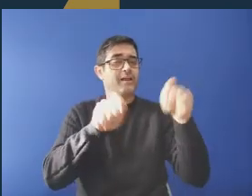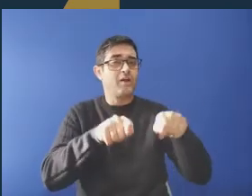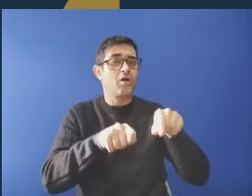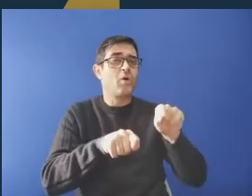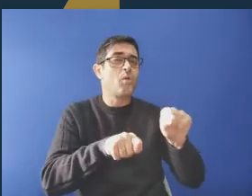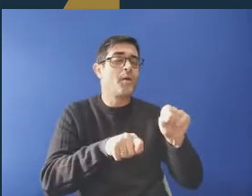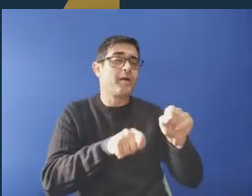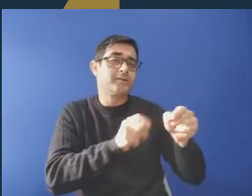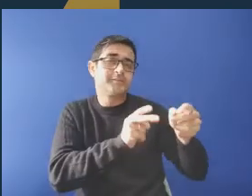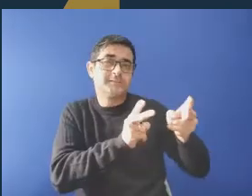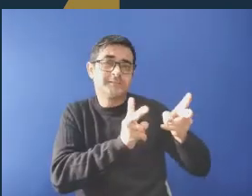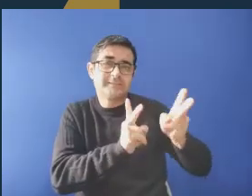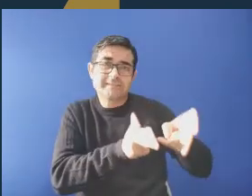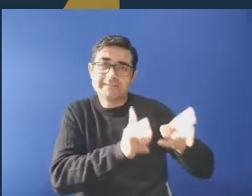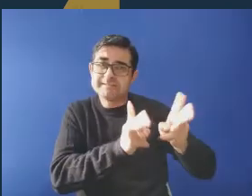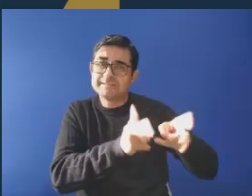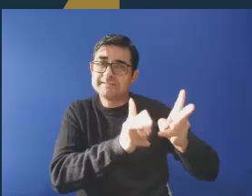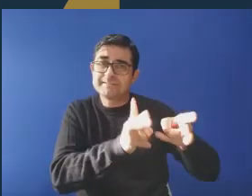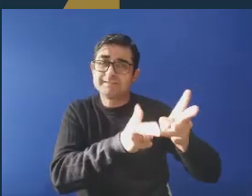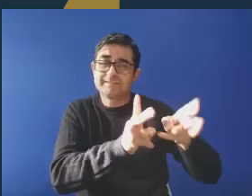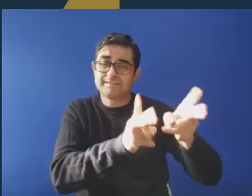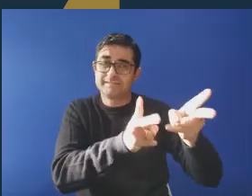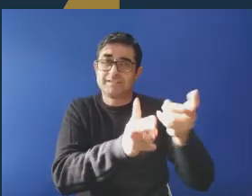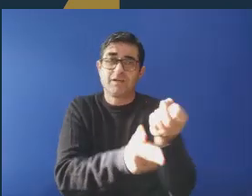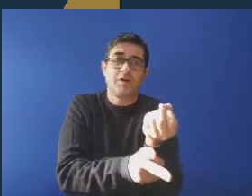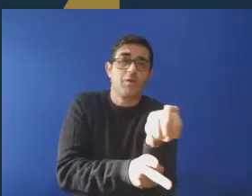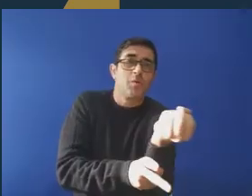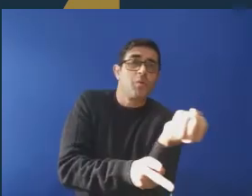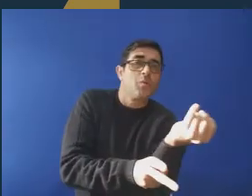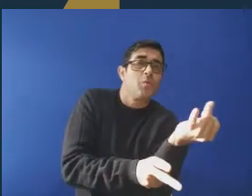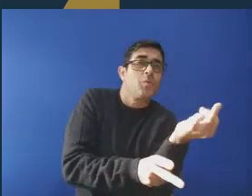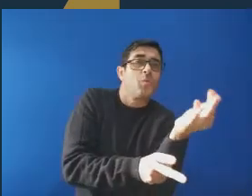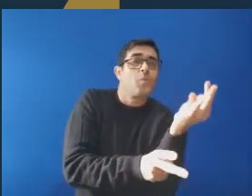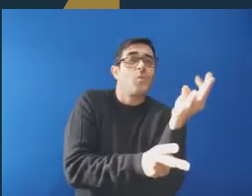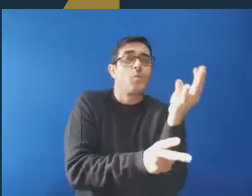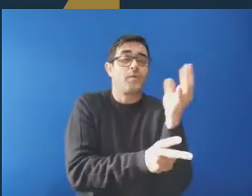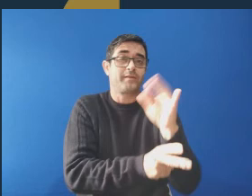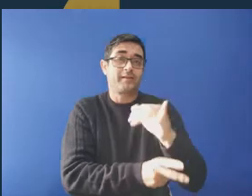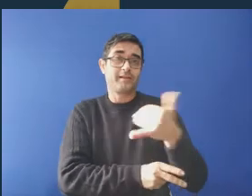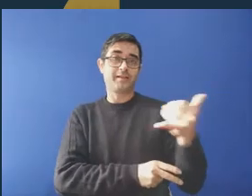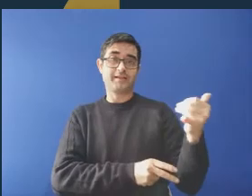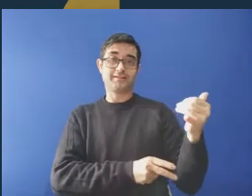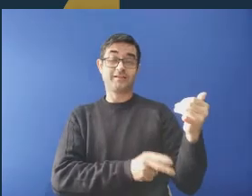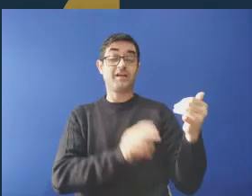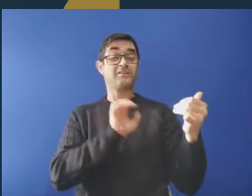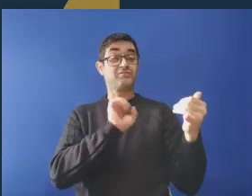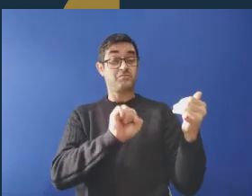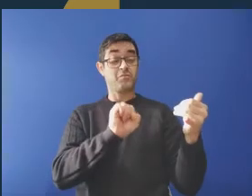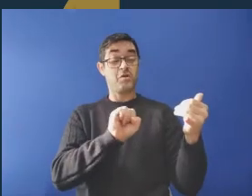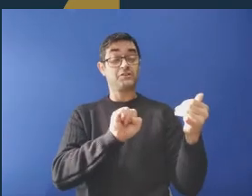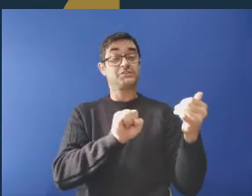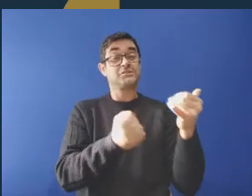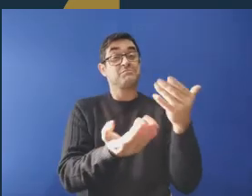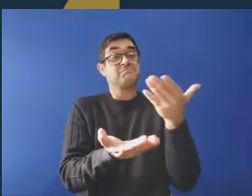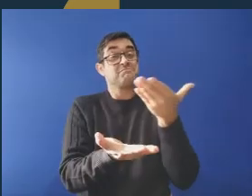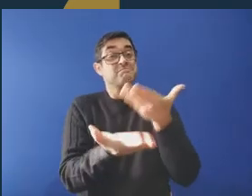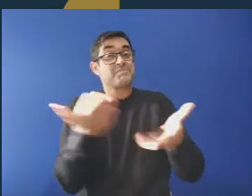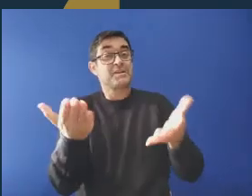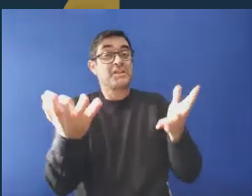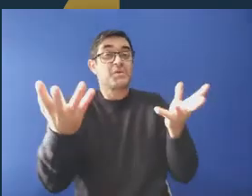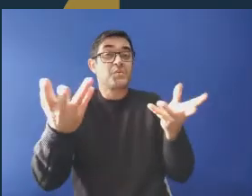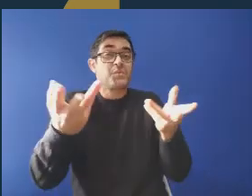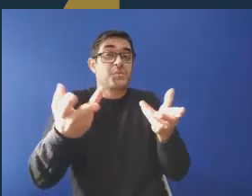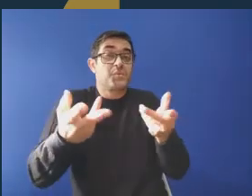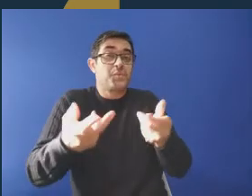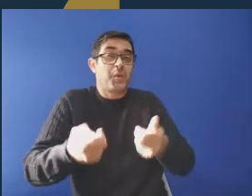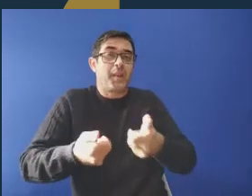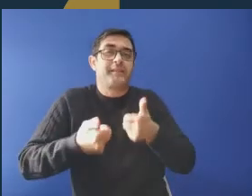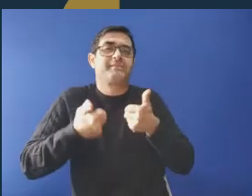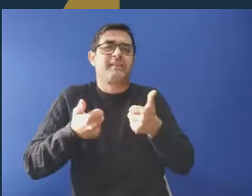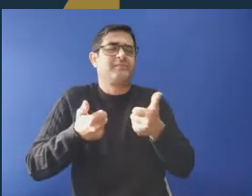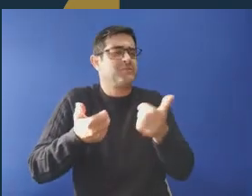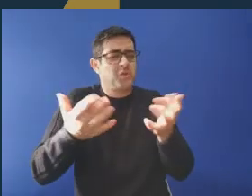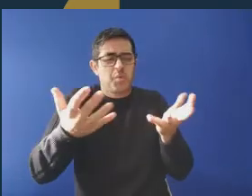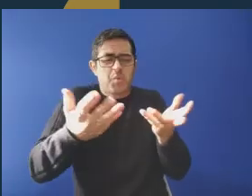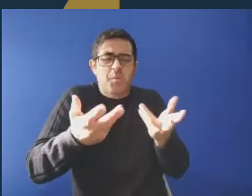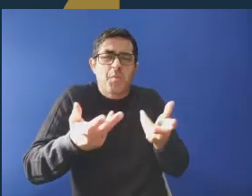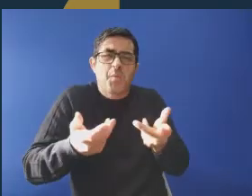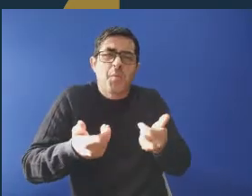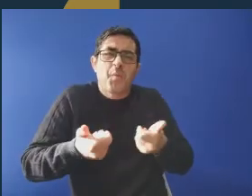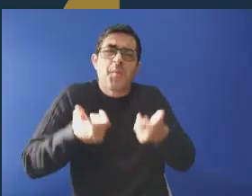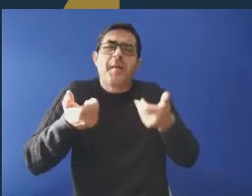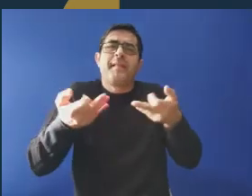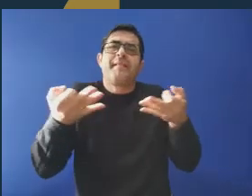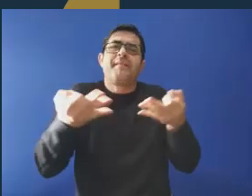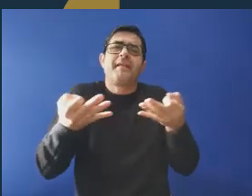conservação da quantidade de energia, mas acaba perdendo aquilo que a gente chama de qualidade dessa energia. O que é a qualidade da energia? Uma energia